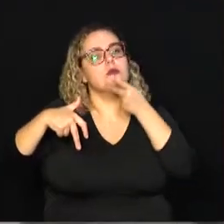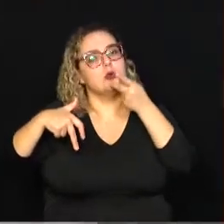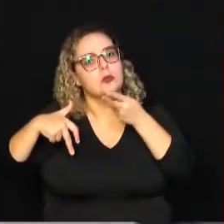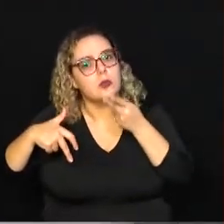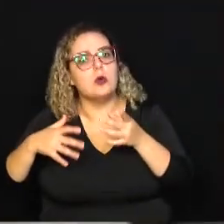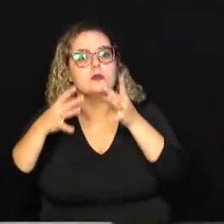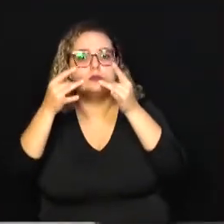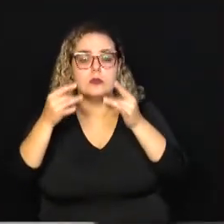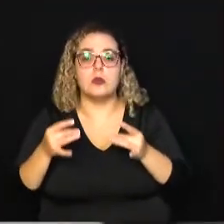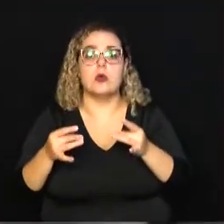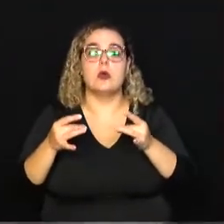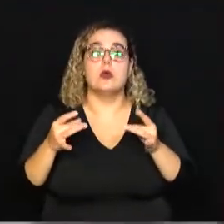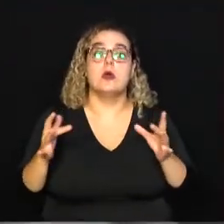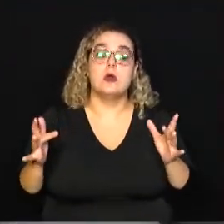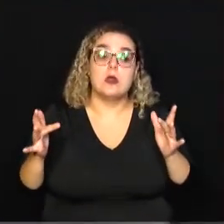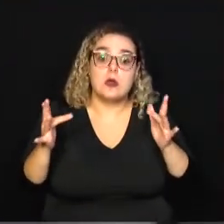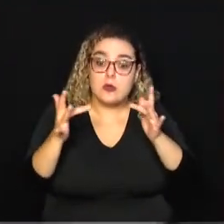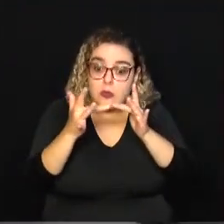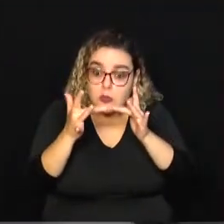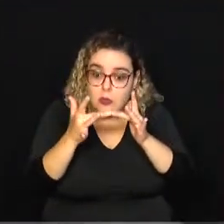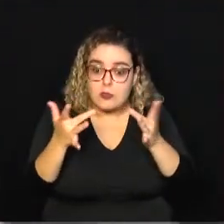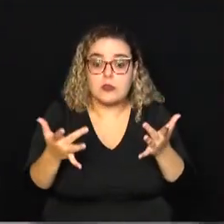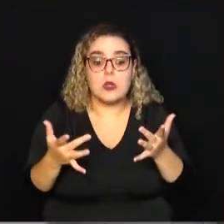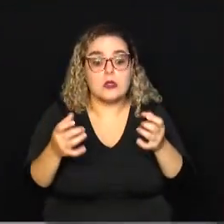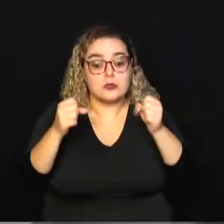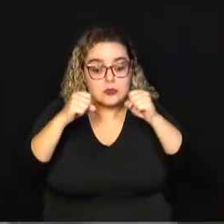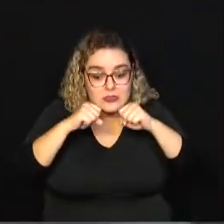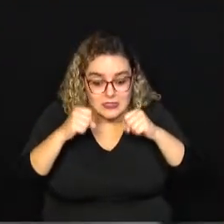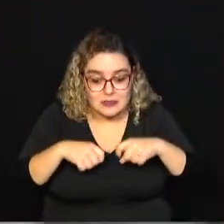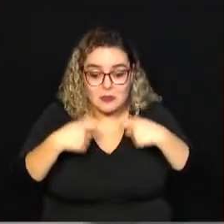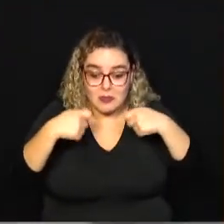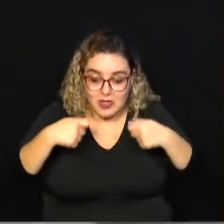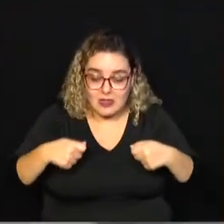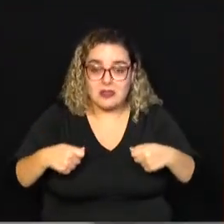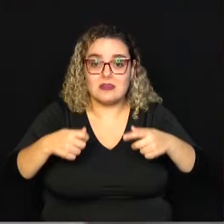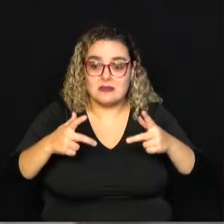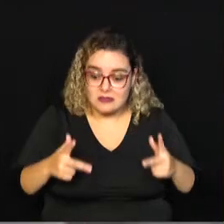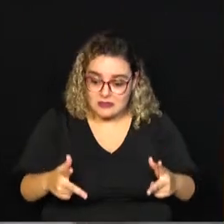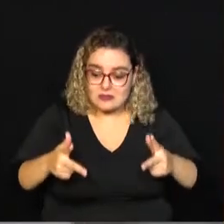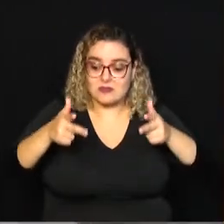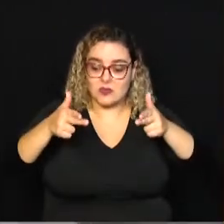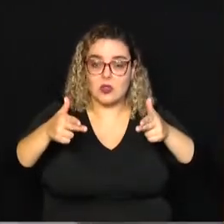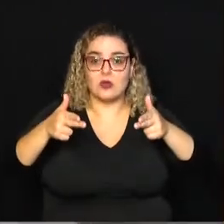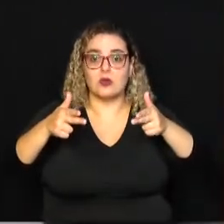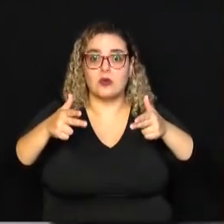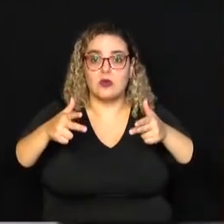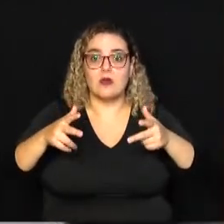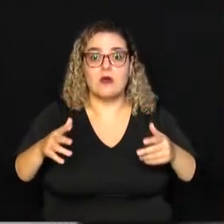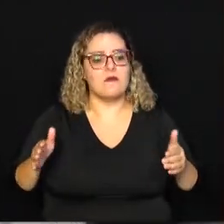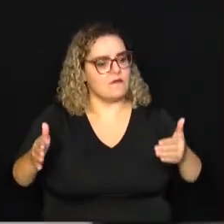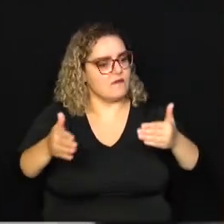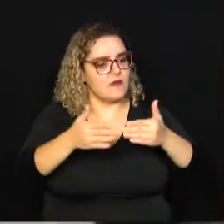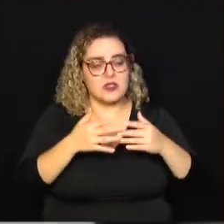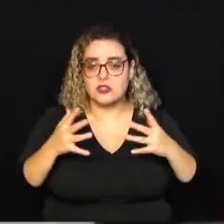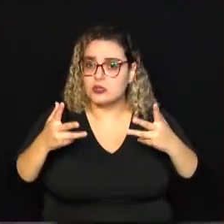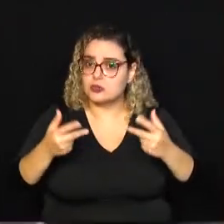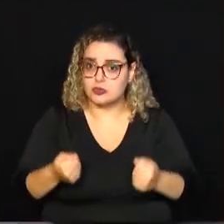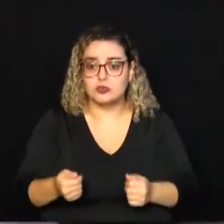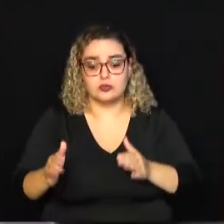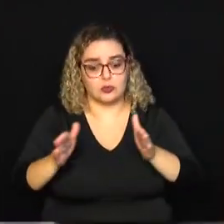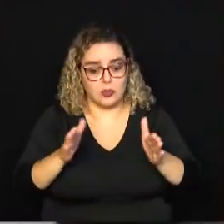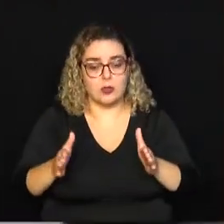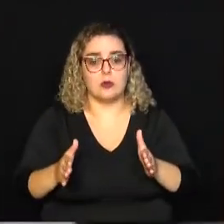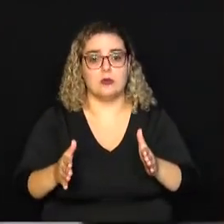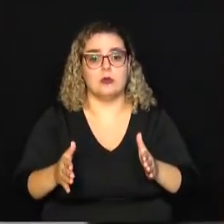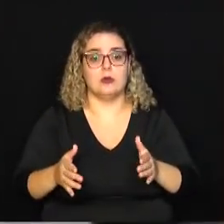contundente em favor dessas medidas, entendendo que a adoção consistente dessas medidas, né, associada, por exemplo, a medidas de distribuição